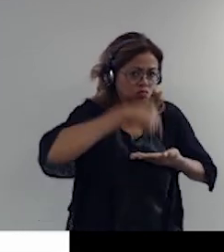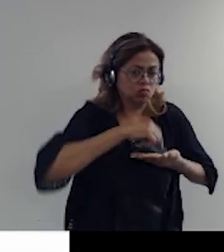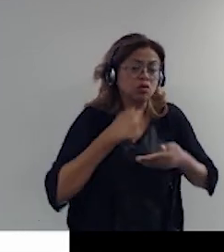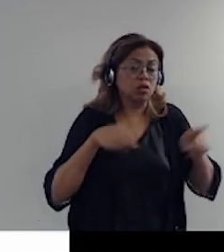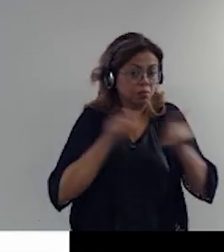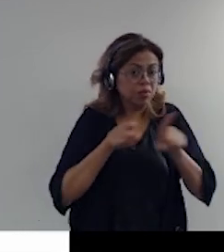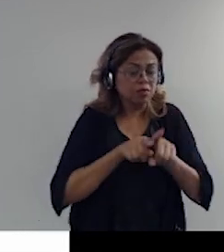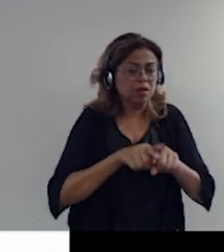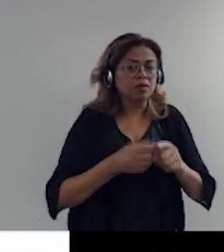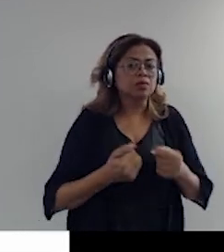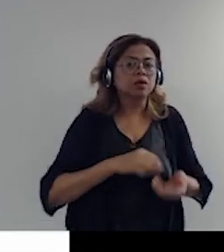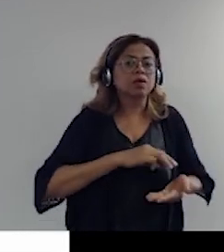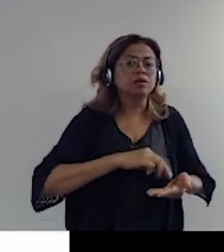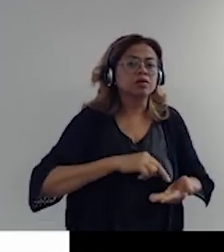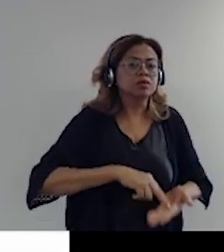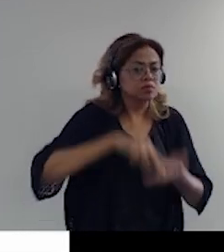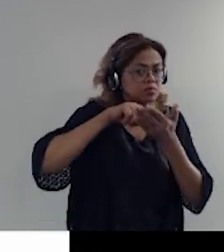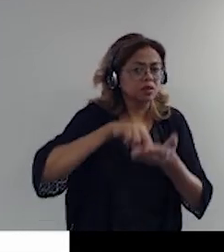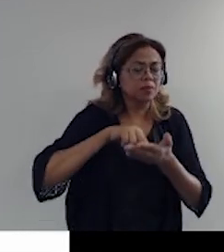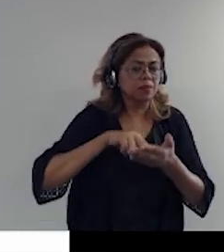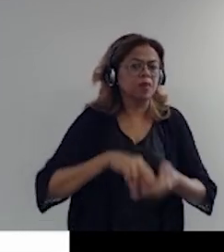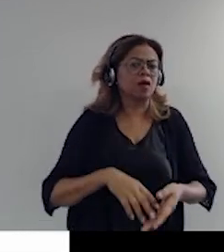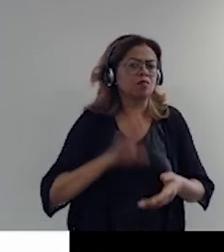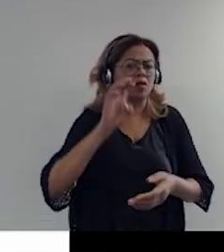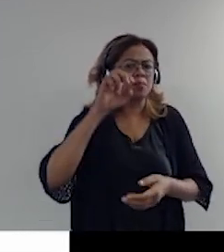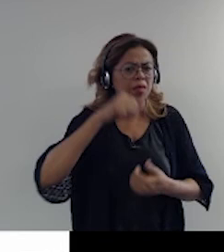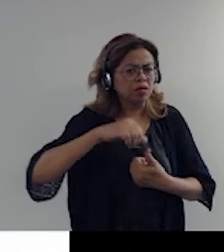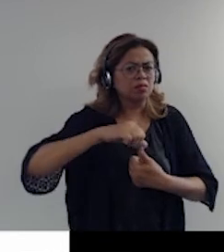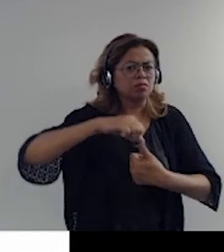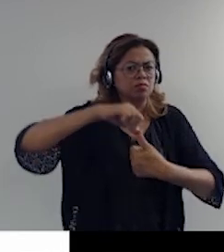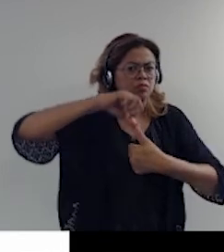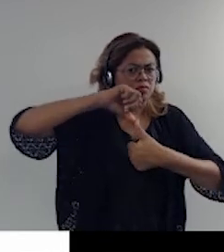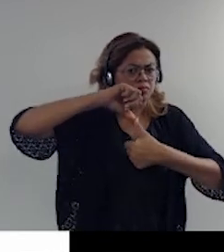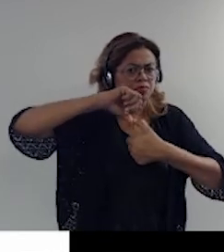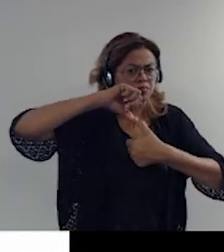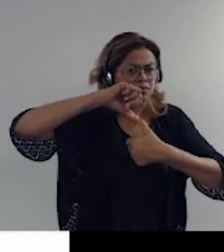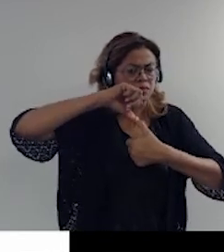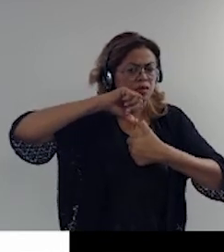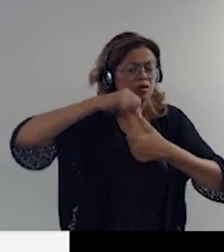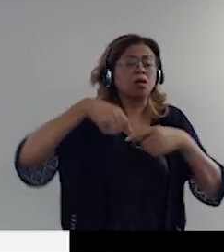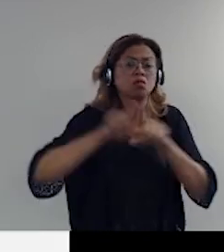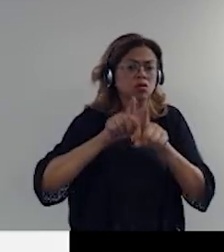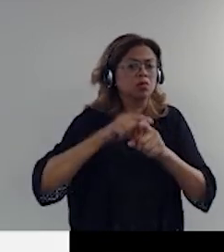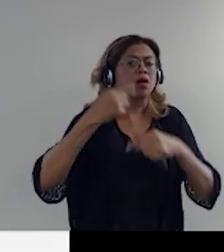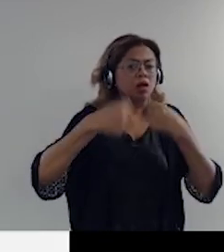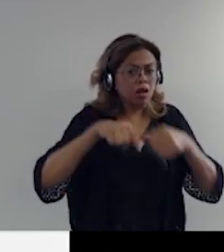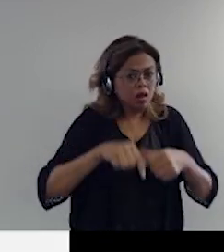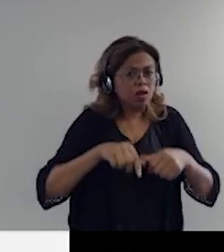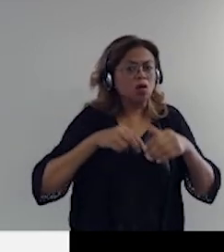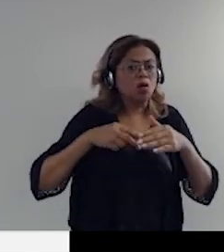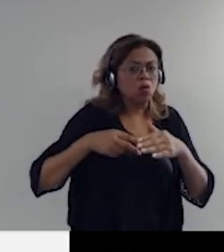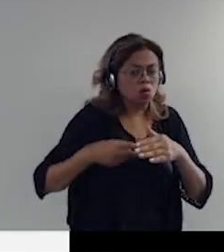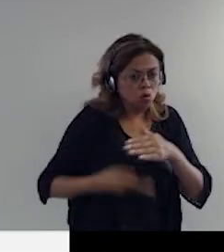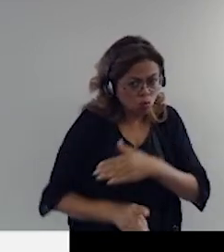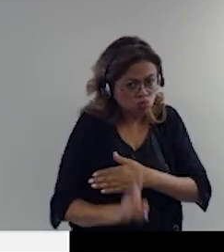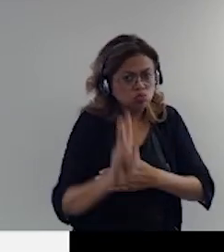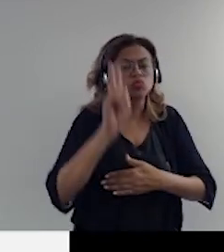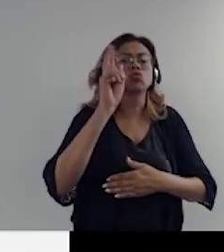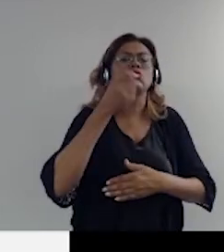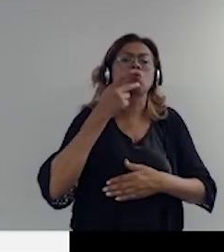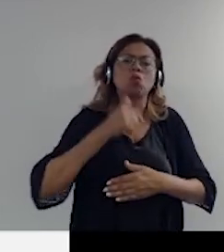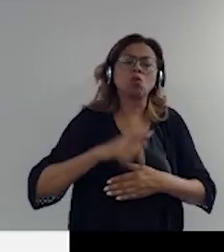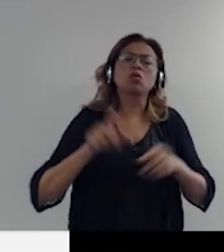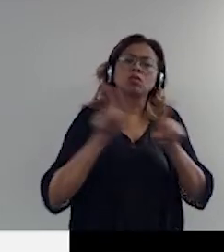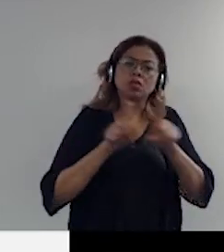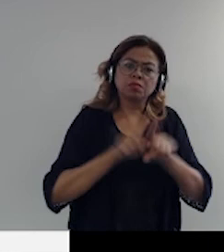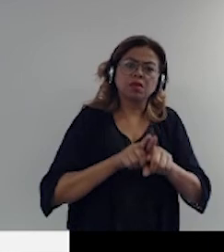manteve bastante resiliente. Ela não só manteve o patrimônio, como aumentou em números de fundos e em números de